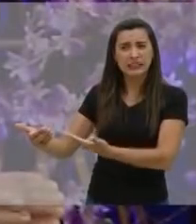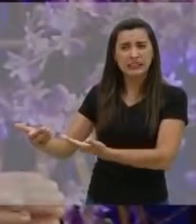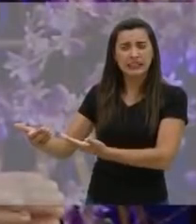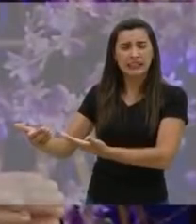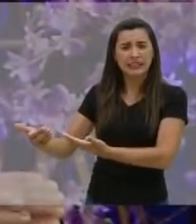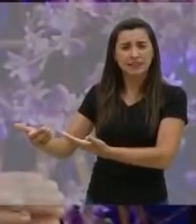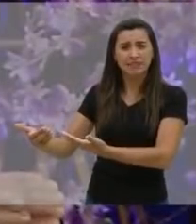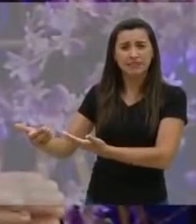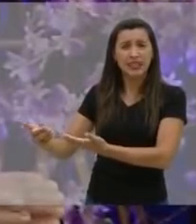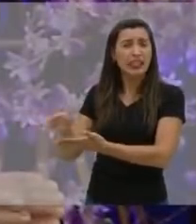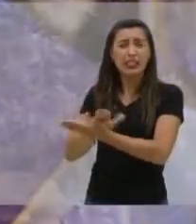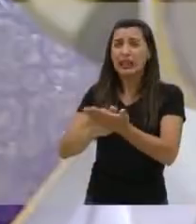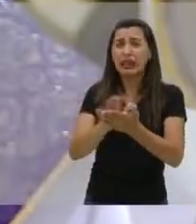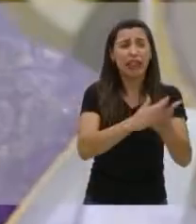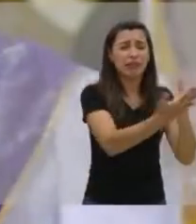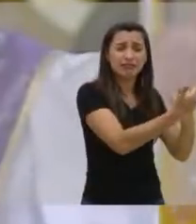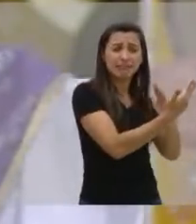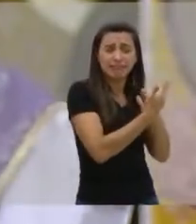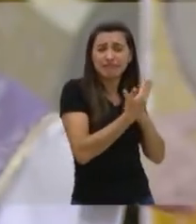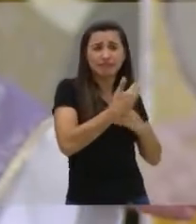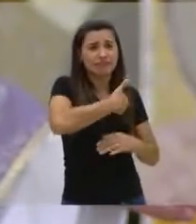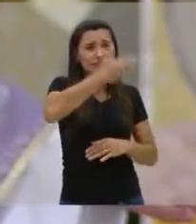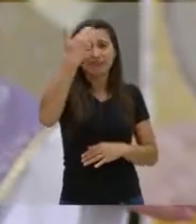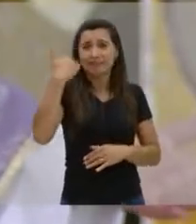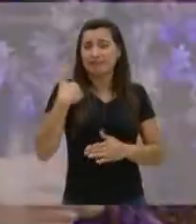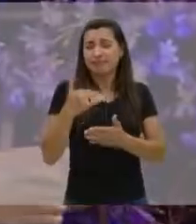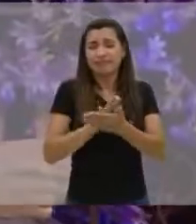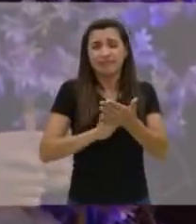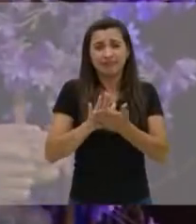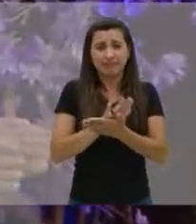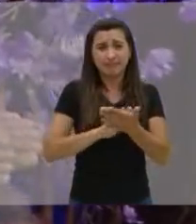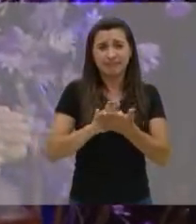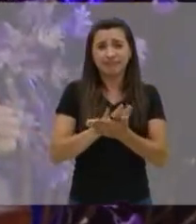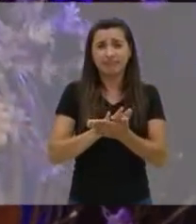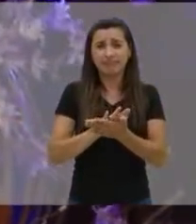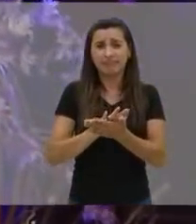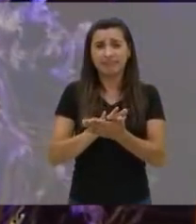ninguém lhe deu o amparo, teus braços foram amparo.